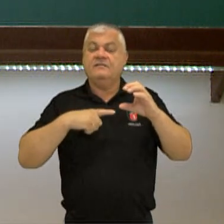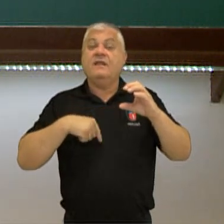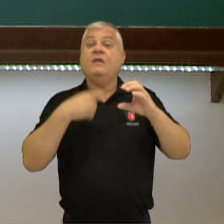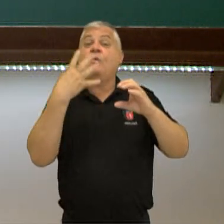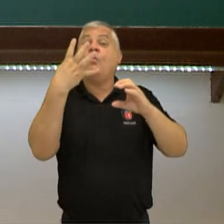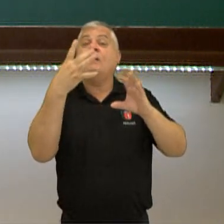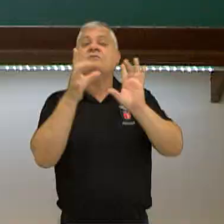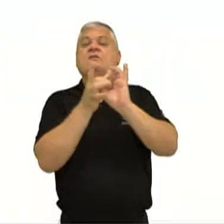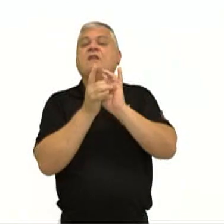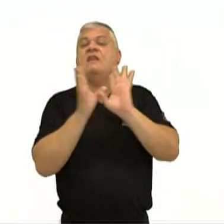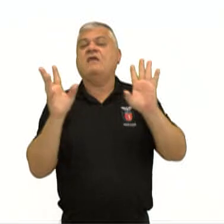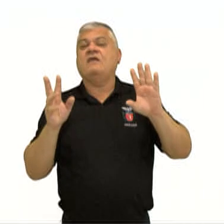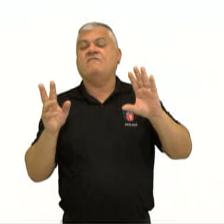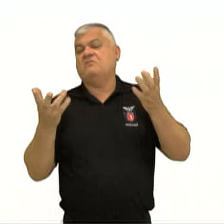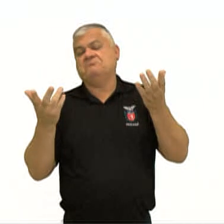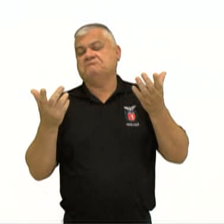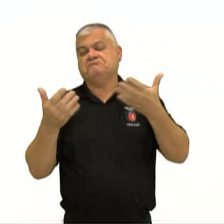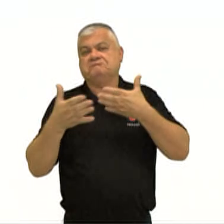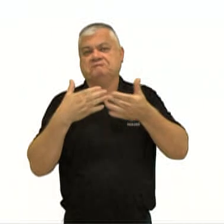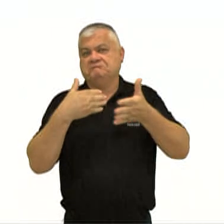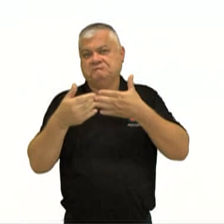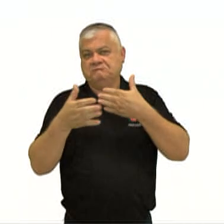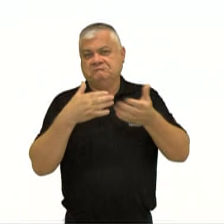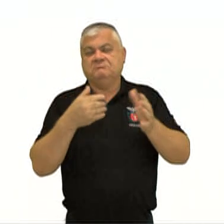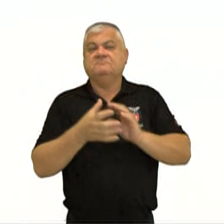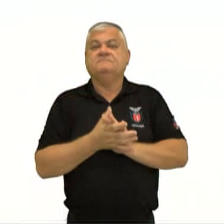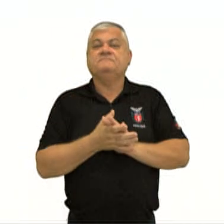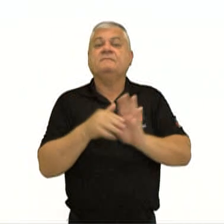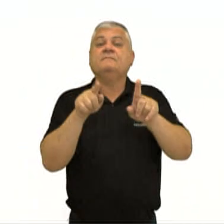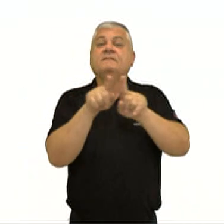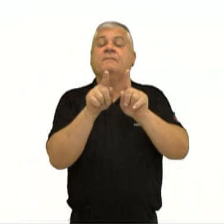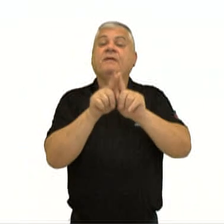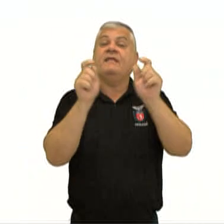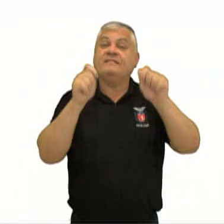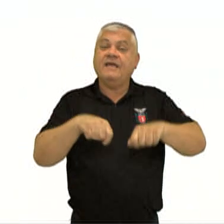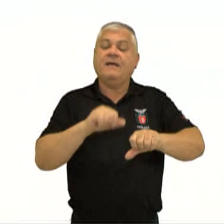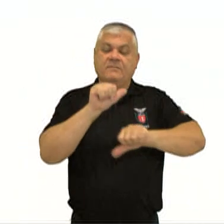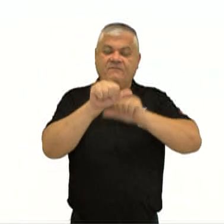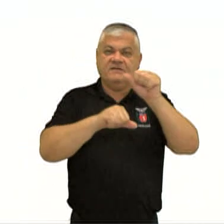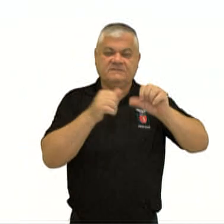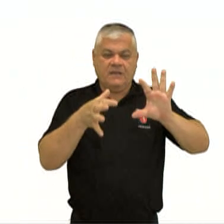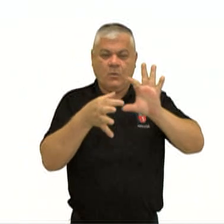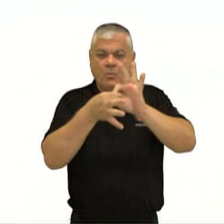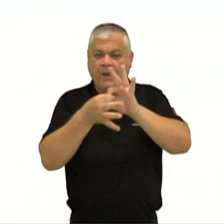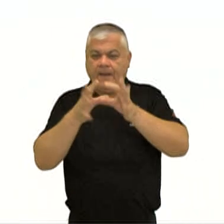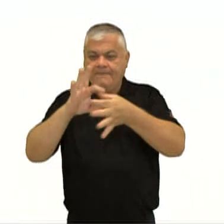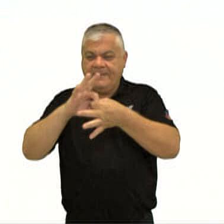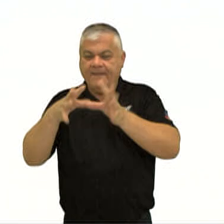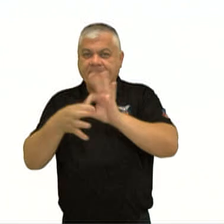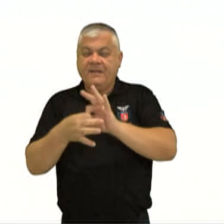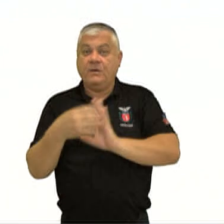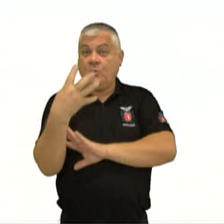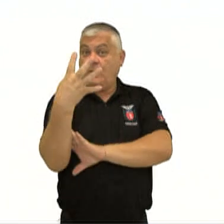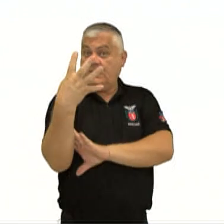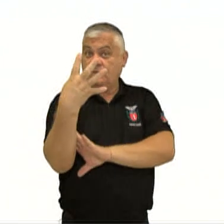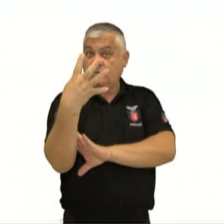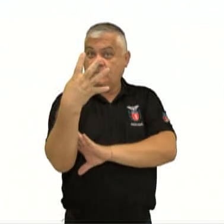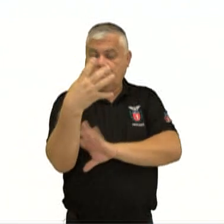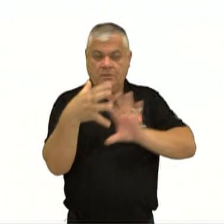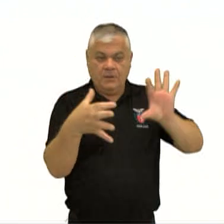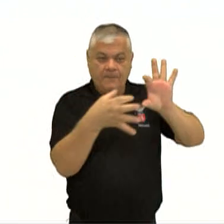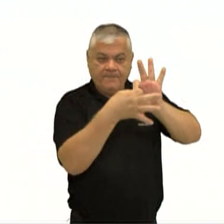livres, em função do número de elétrons, e ainda pode fazer 4 ligações covalentes, né? E ainda